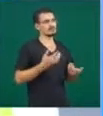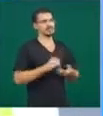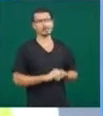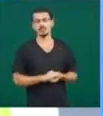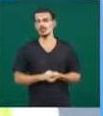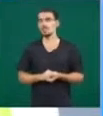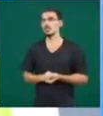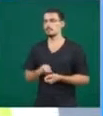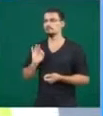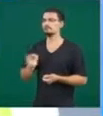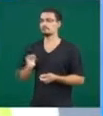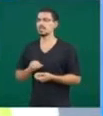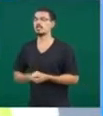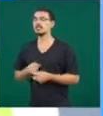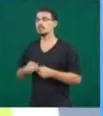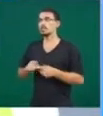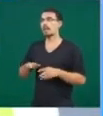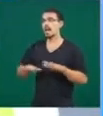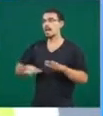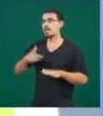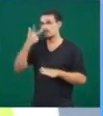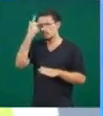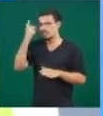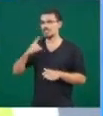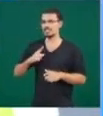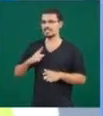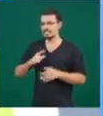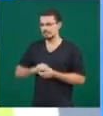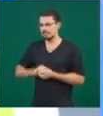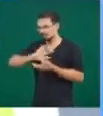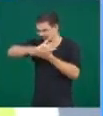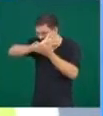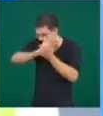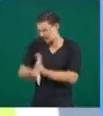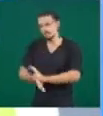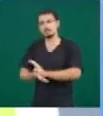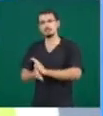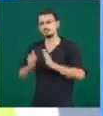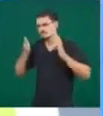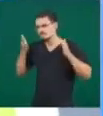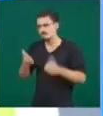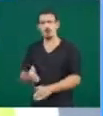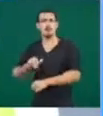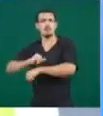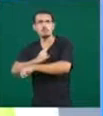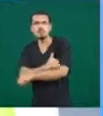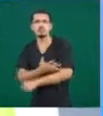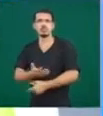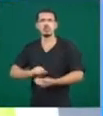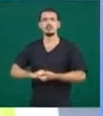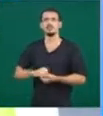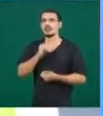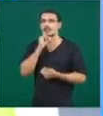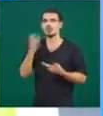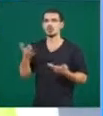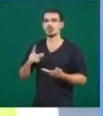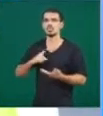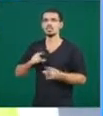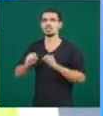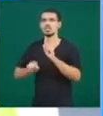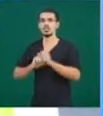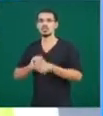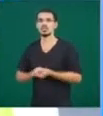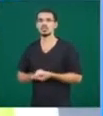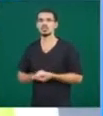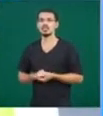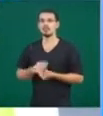Primeiro que eles têm um estigma muito grande, né? Um preconceito enorme com o obeso. E até tem hoje, está vinculando na internet, que eu trato a